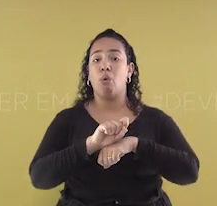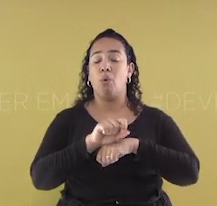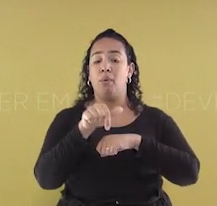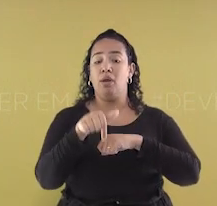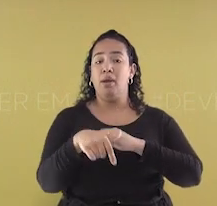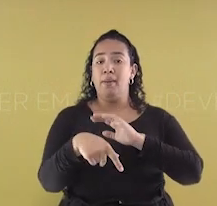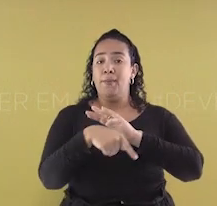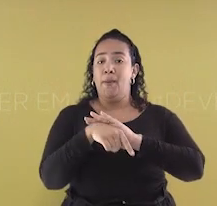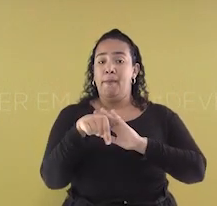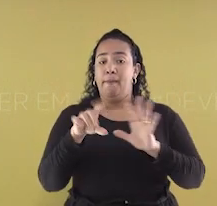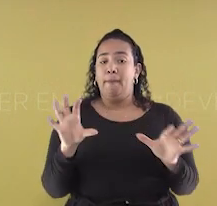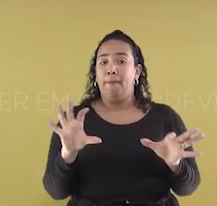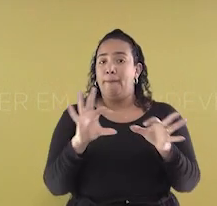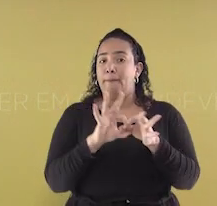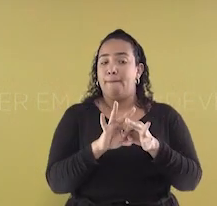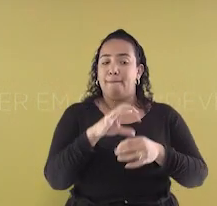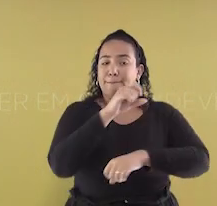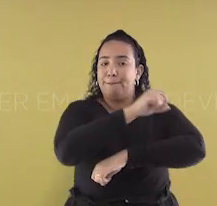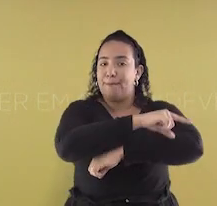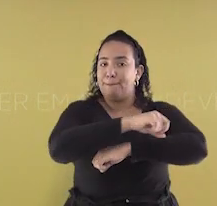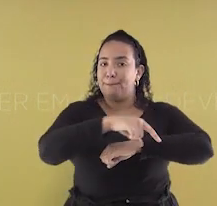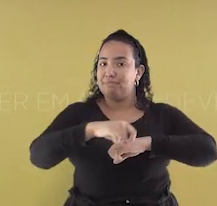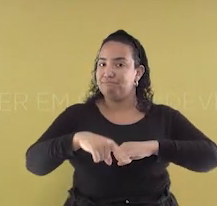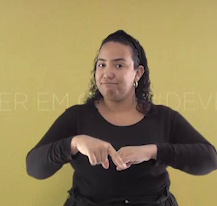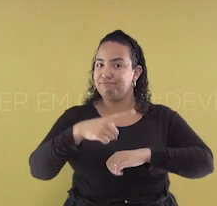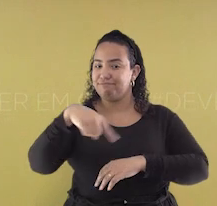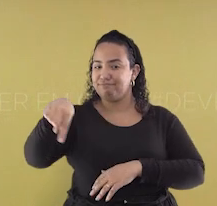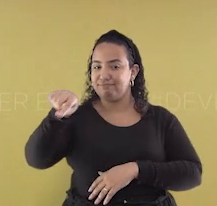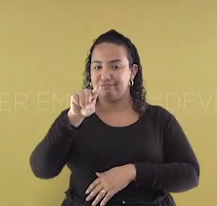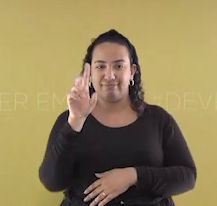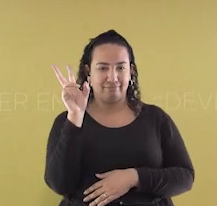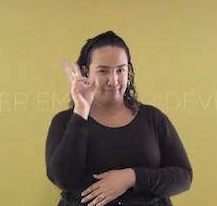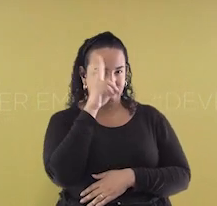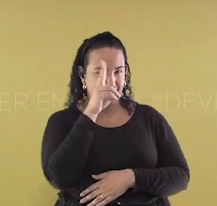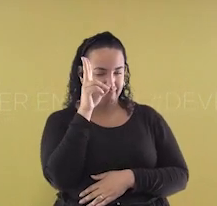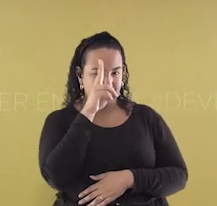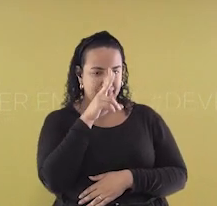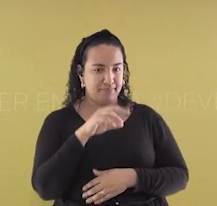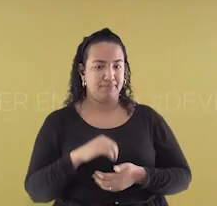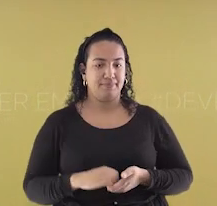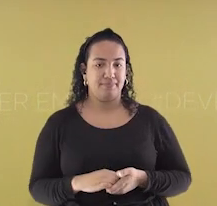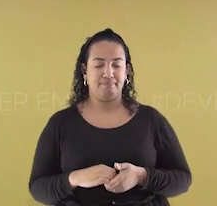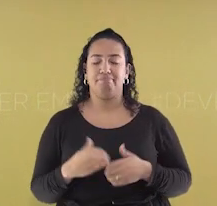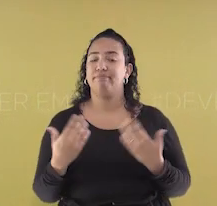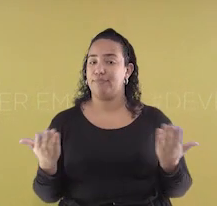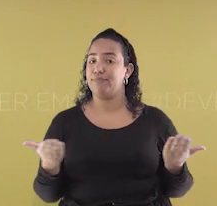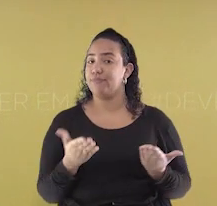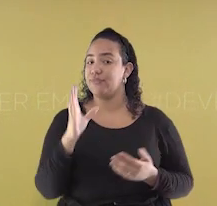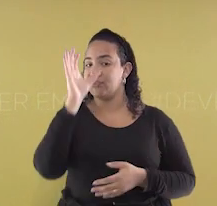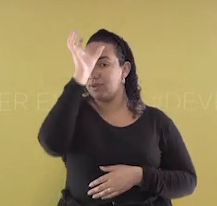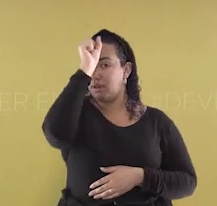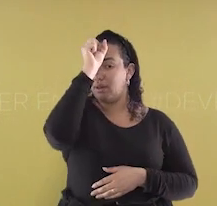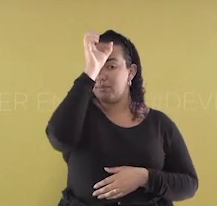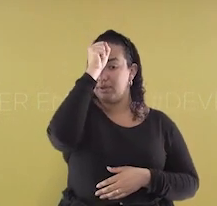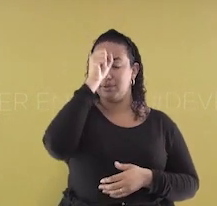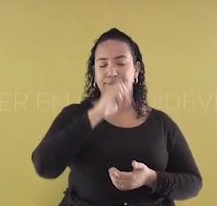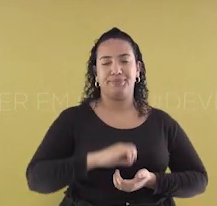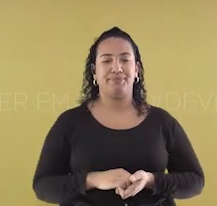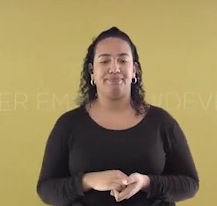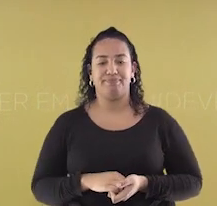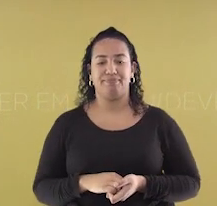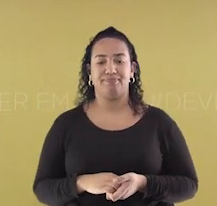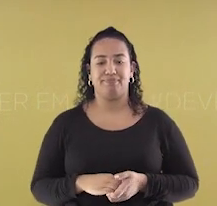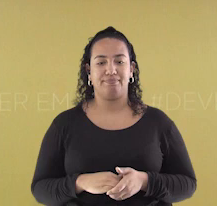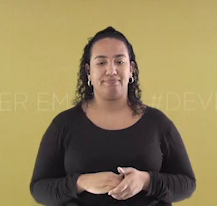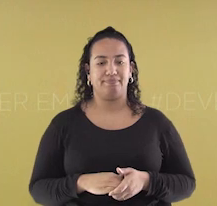atividade econômica do serviço que está ligado às plantações? Você se lembra? Nós também aprendemos sobre